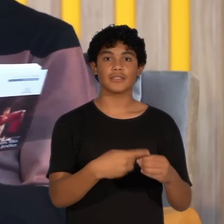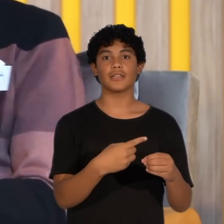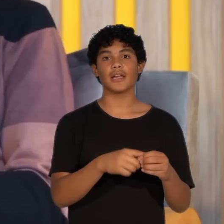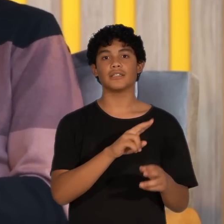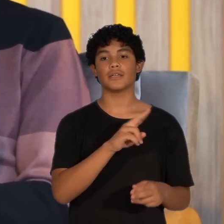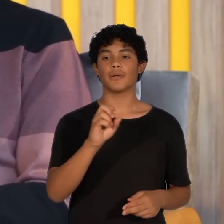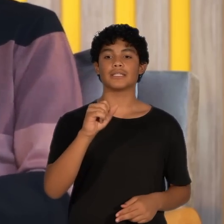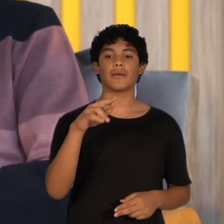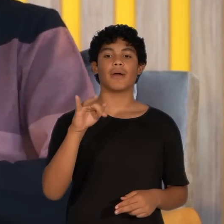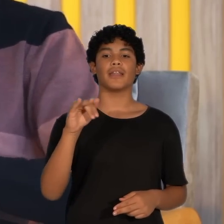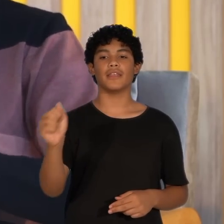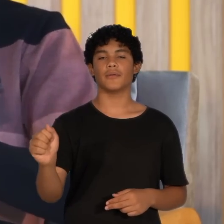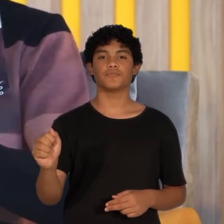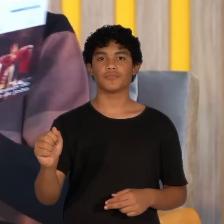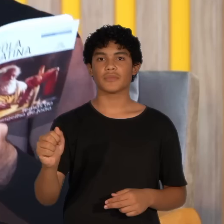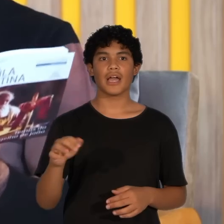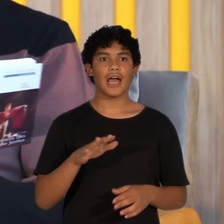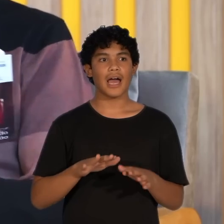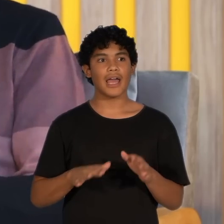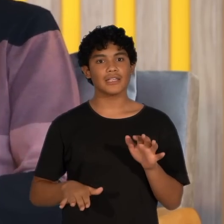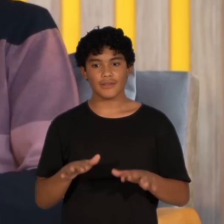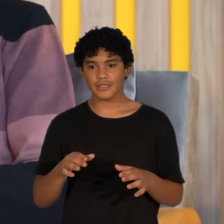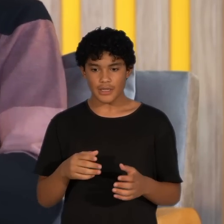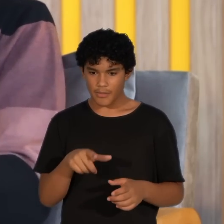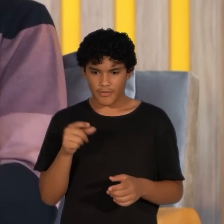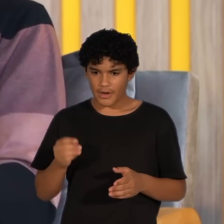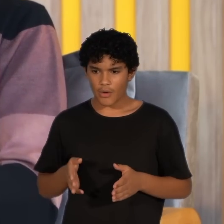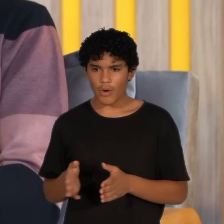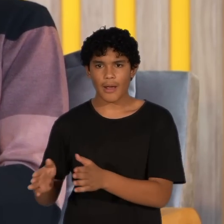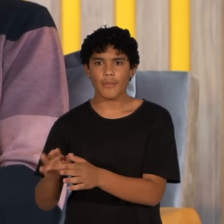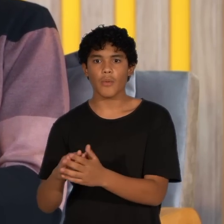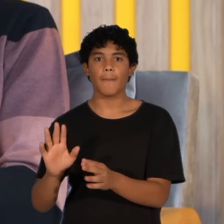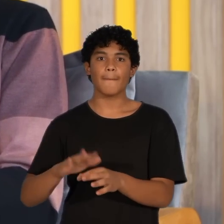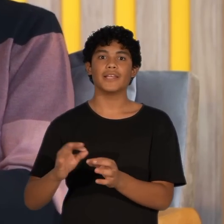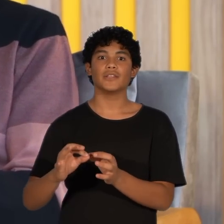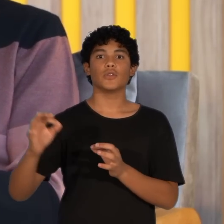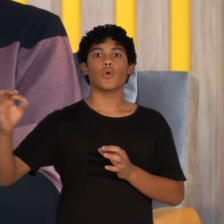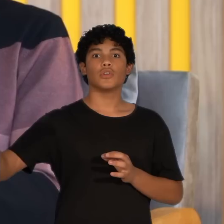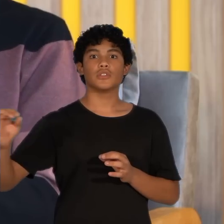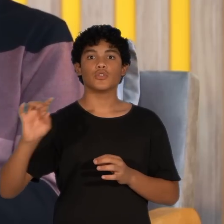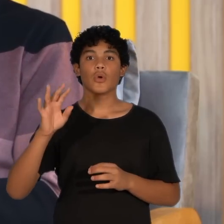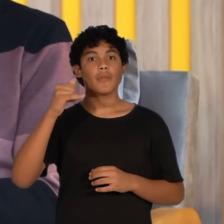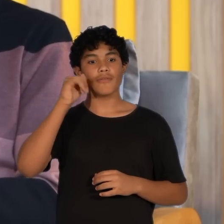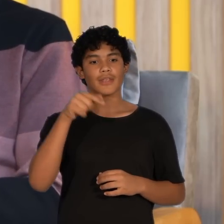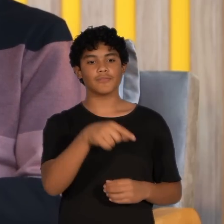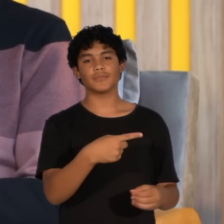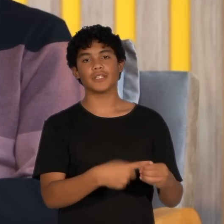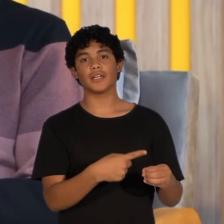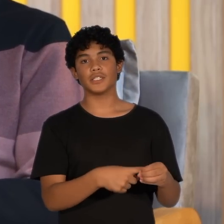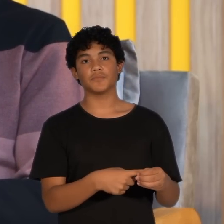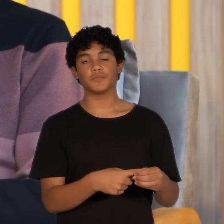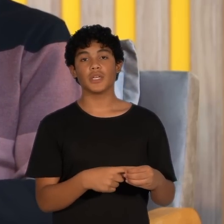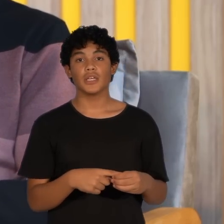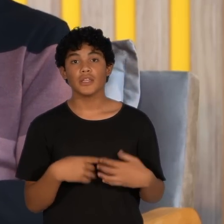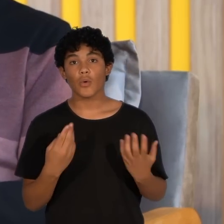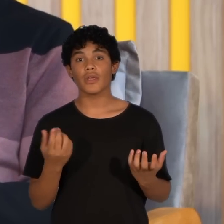por Samaria. Eles pegavam outro caminho, às vezes até caminhos mais longos, né? Mas eles evitavam bastante. E eu queria que